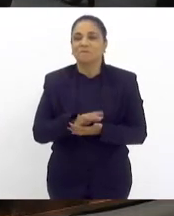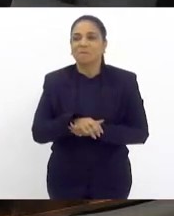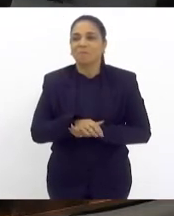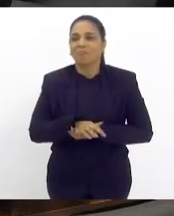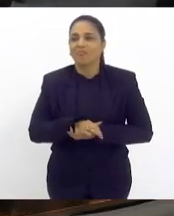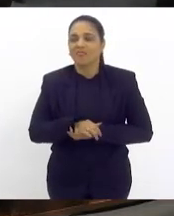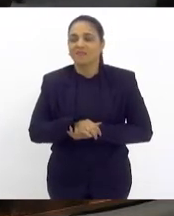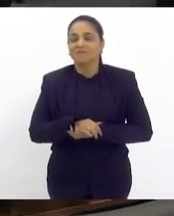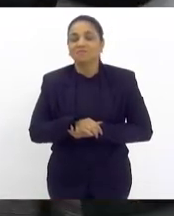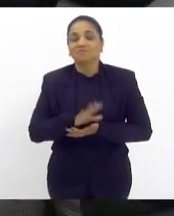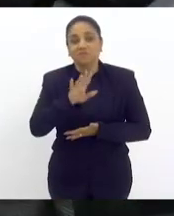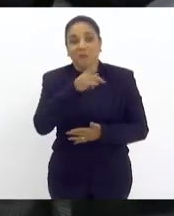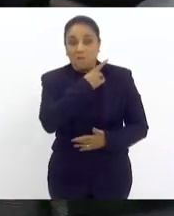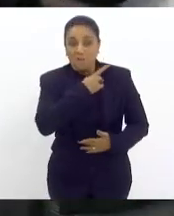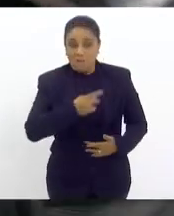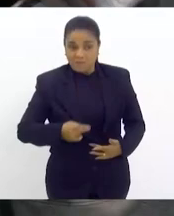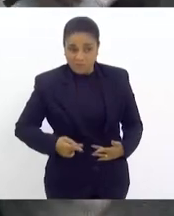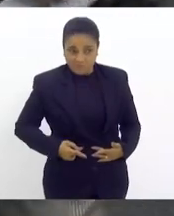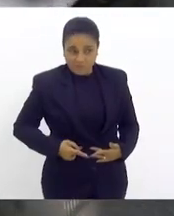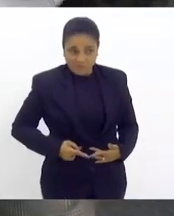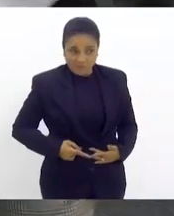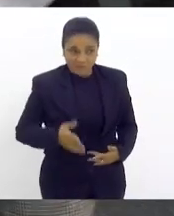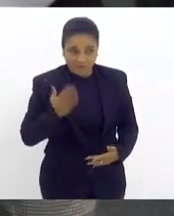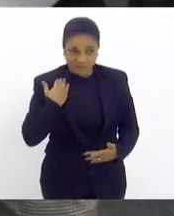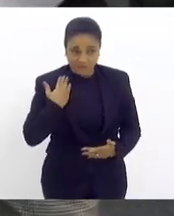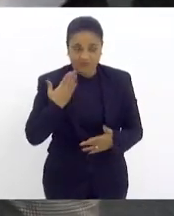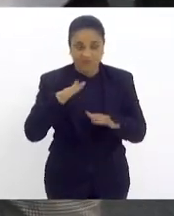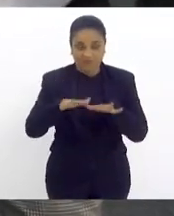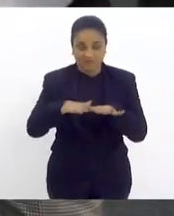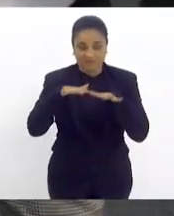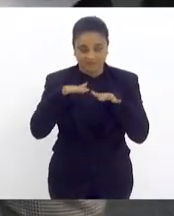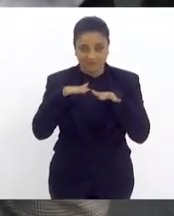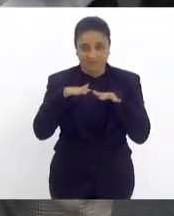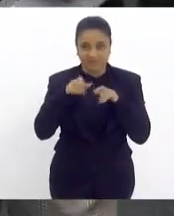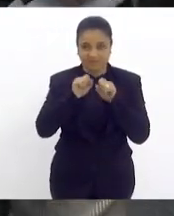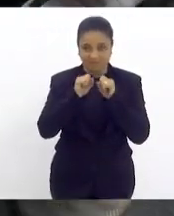Olha só na sessão passada